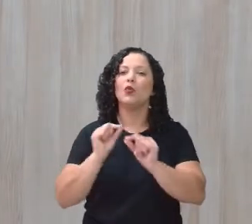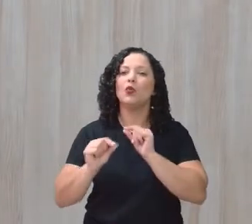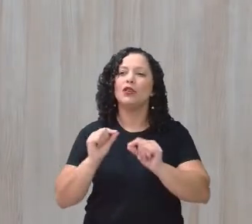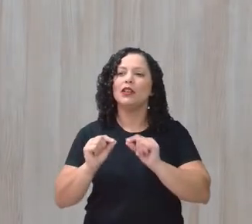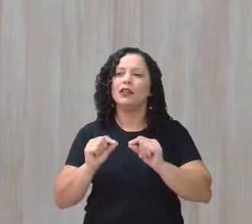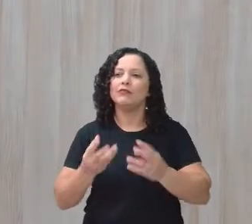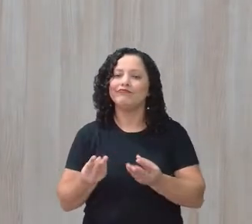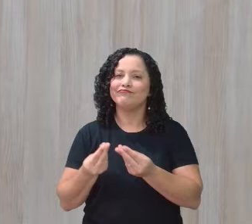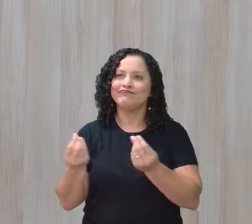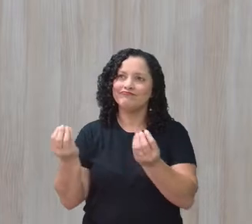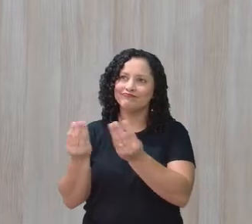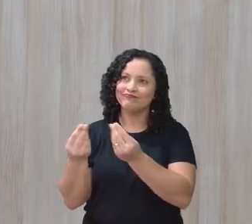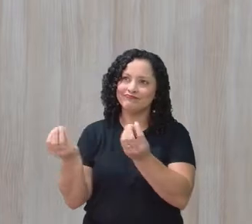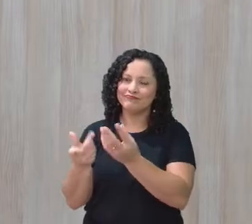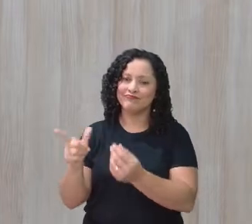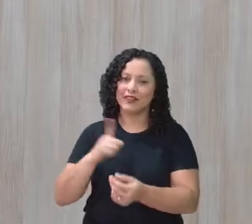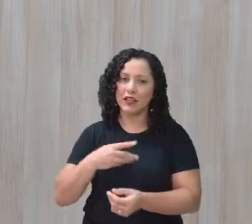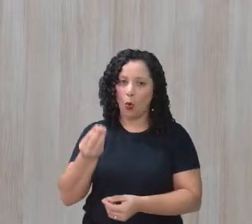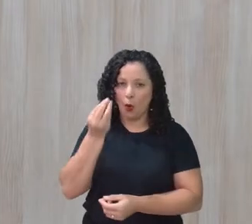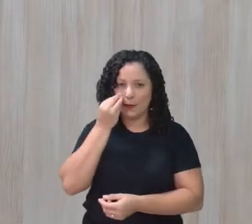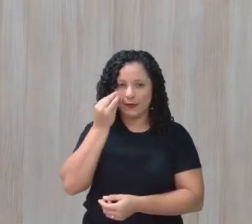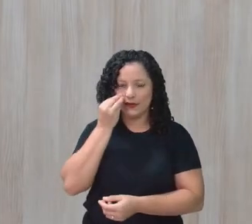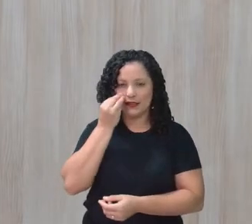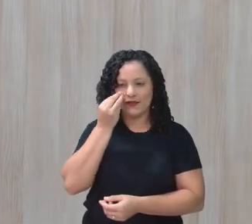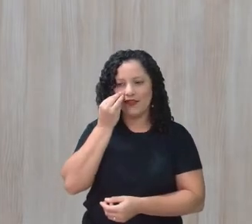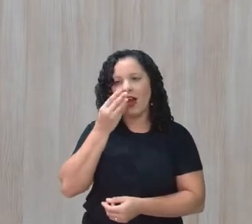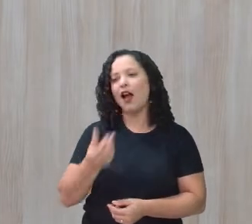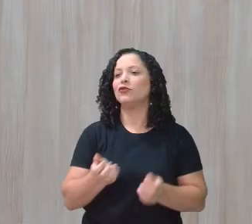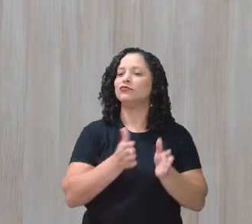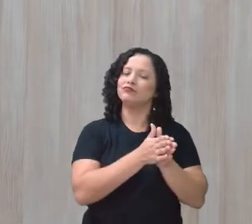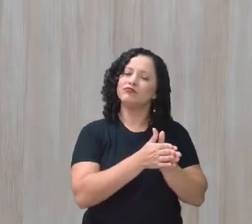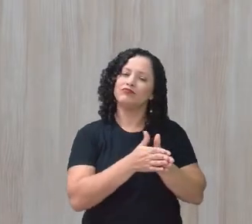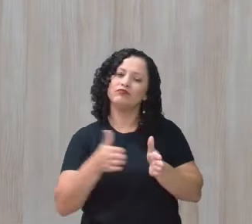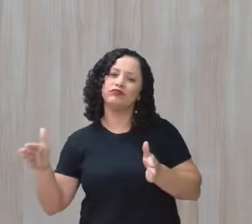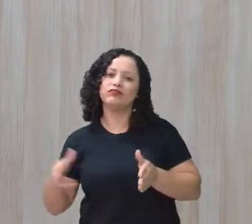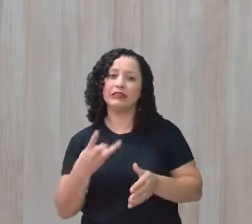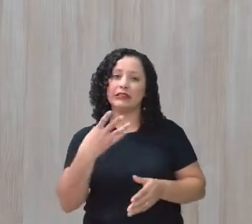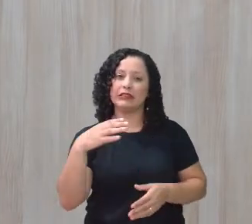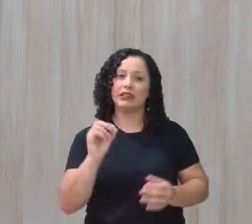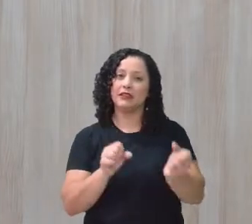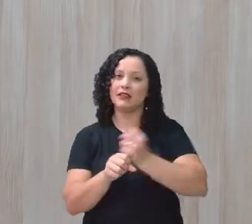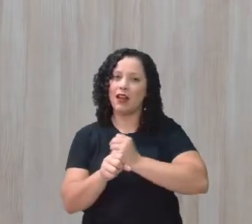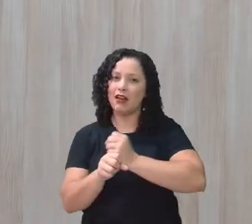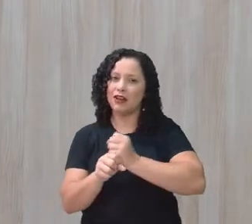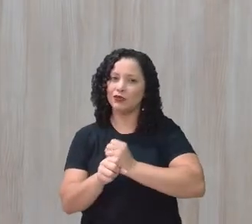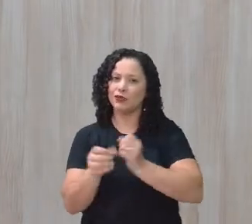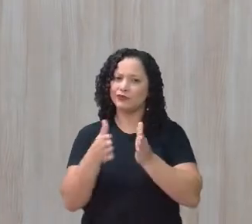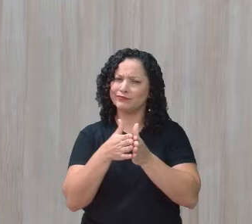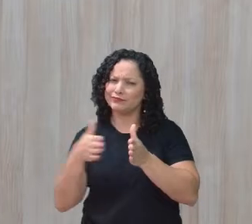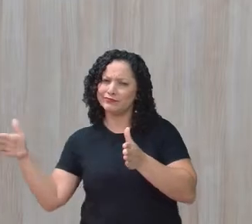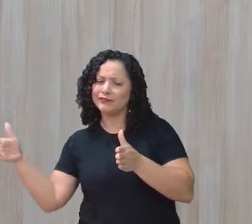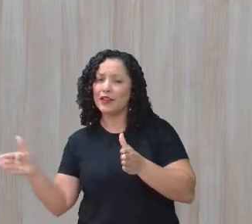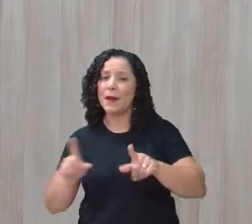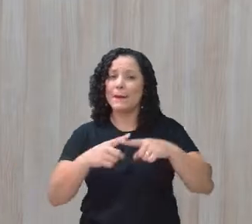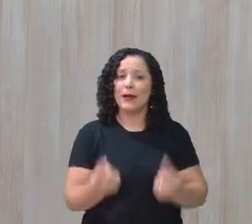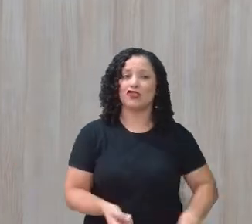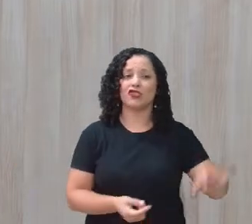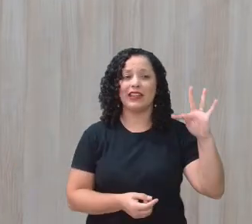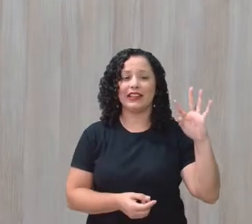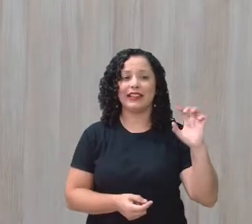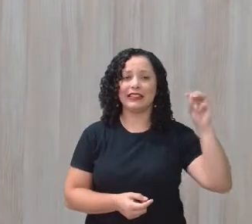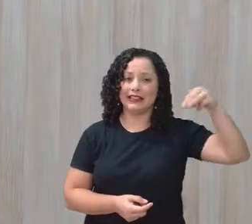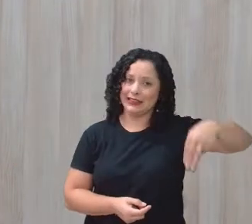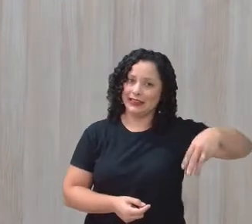ele tem que ser observado, né? Durante cerca de 30 anos. O tempo é exatamente o que